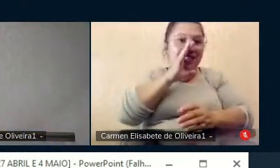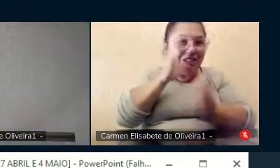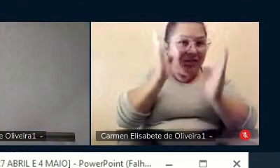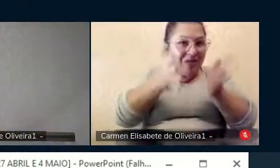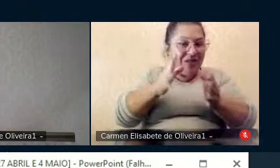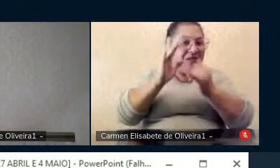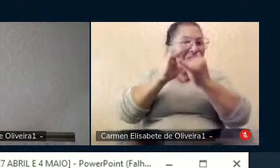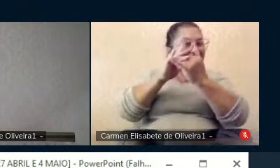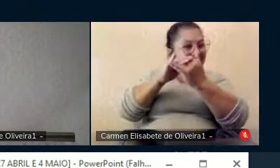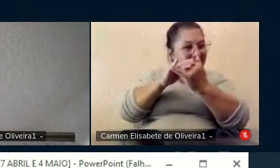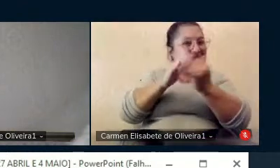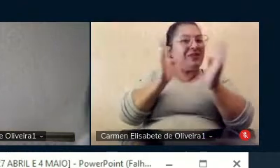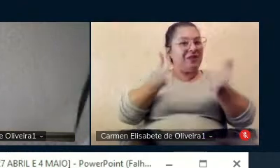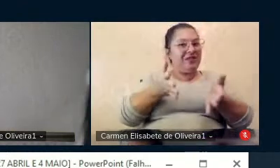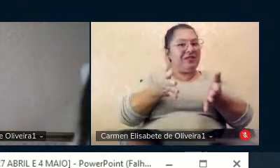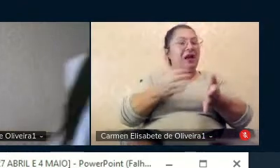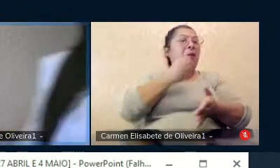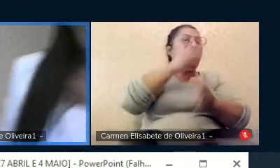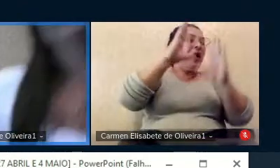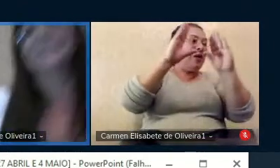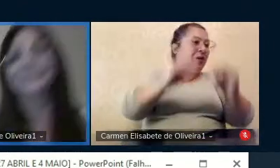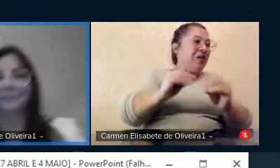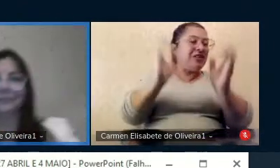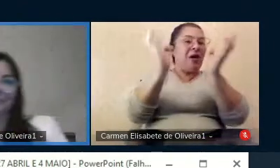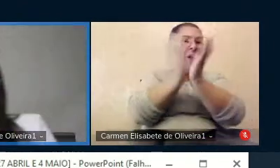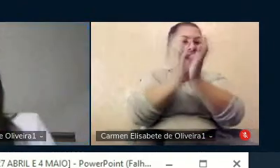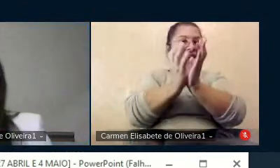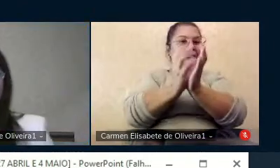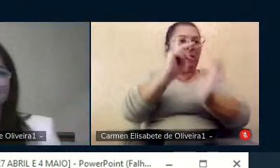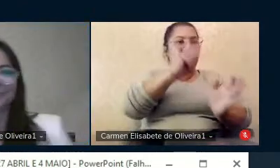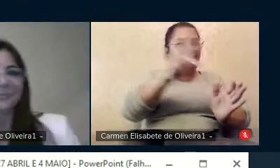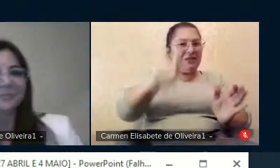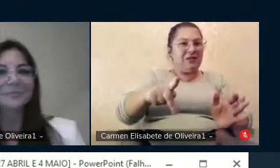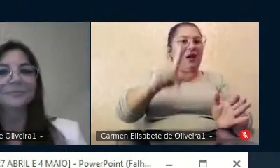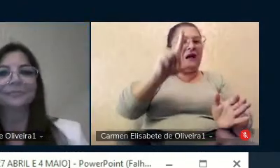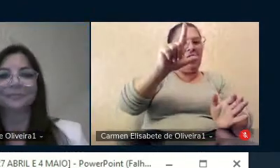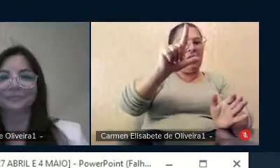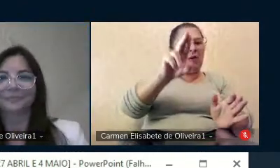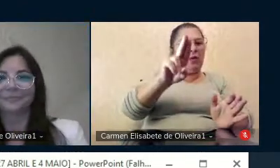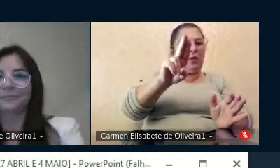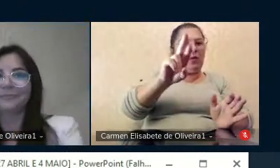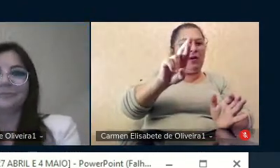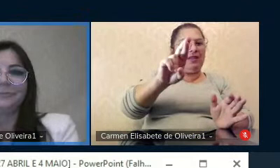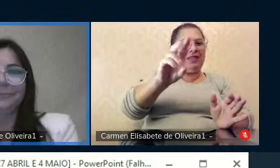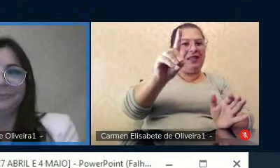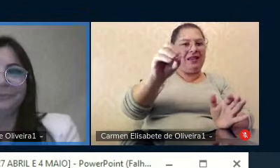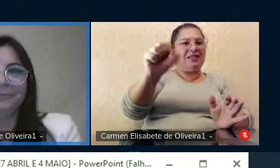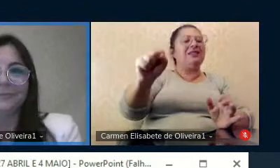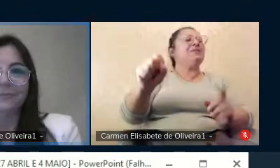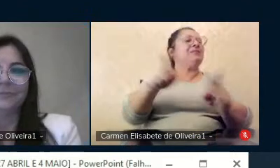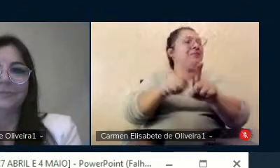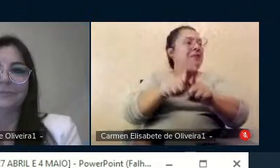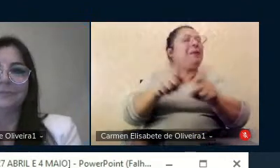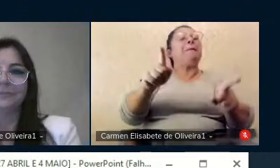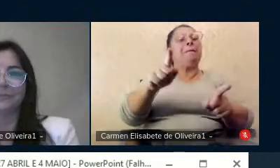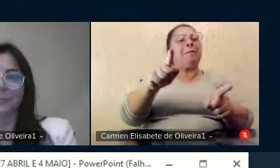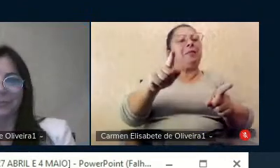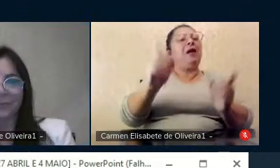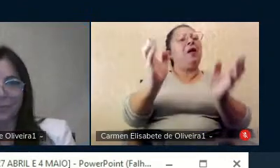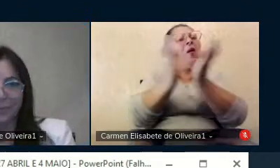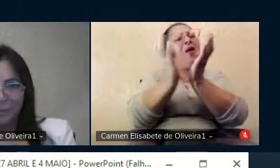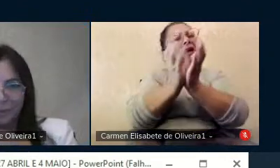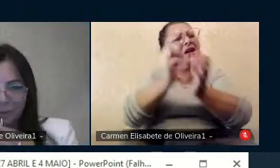Boa noite a minha colega, professora doutora Lourdes Kaminski Alves, colega de